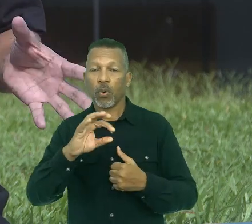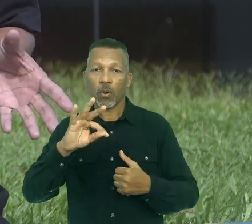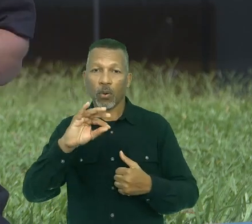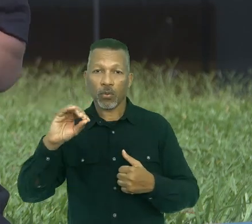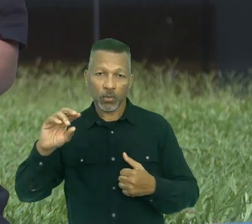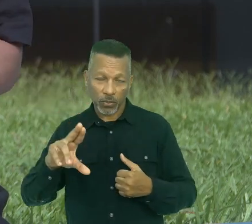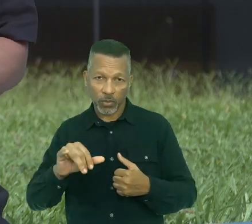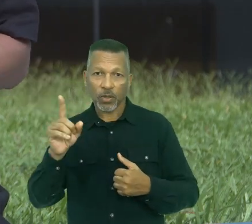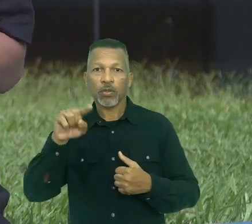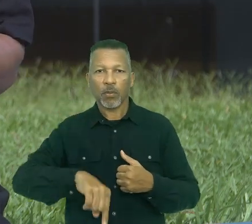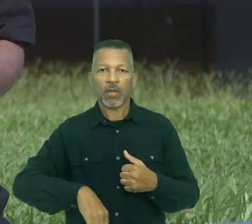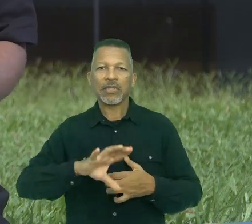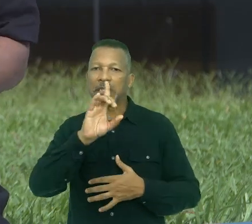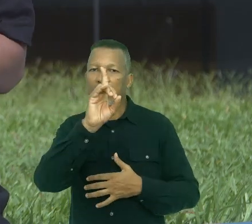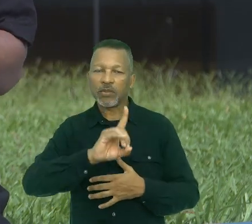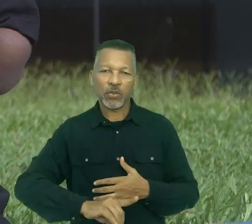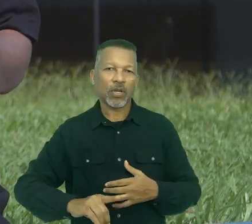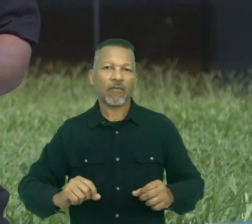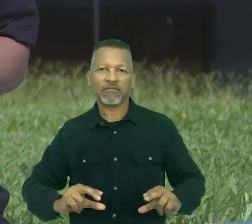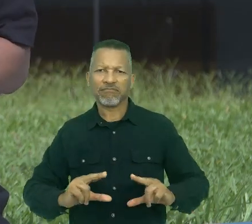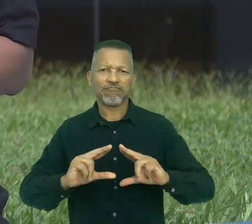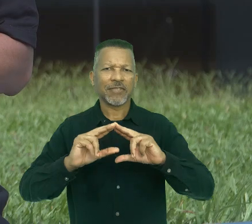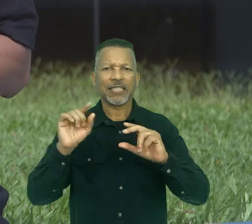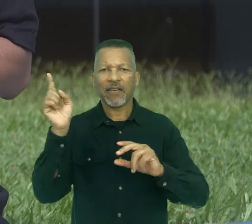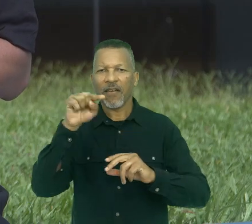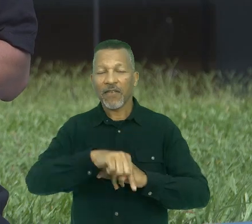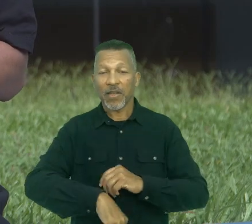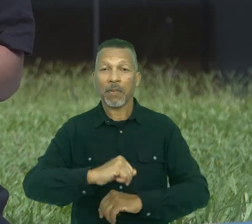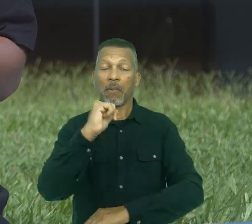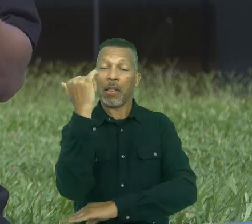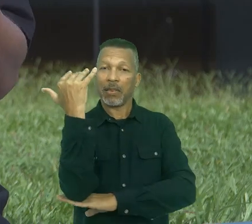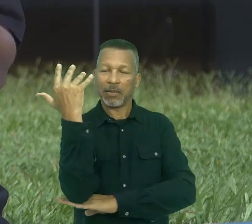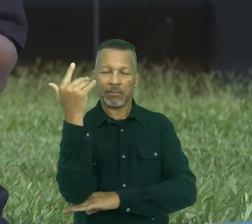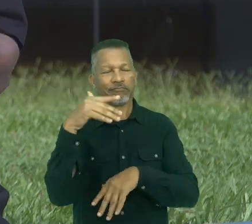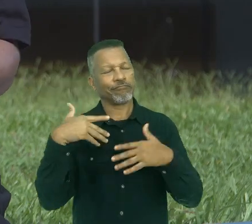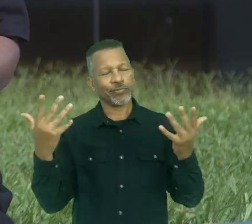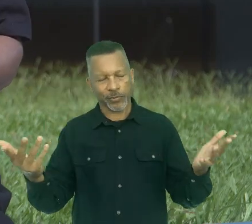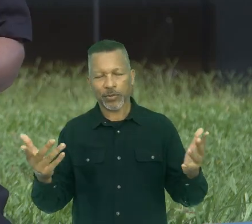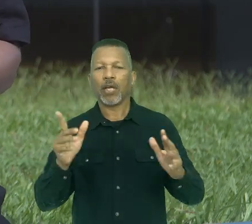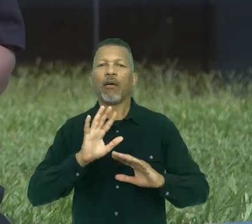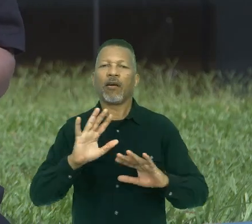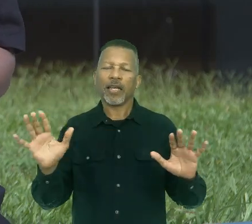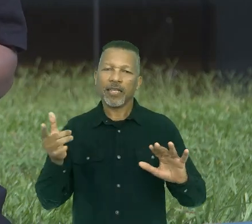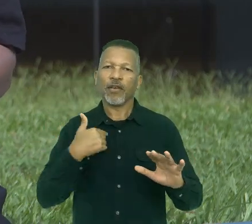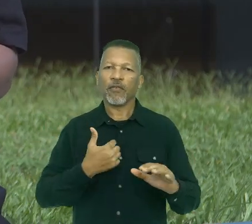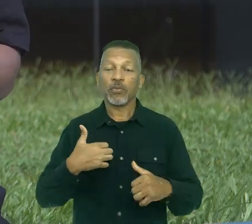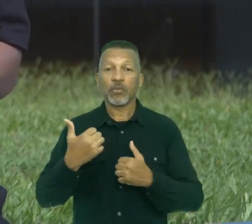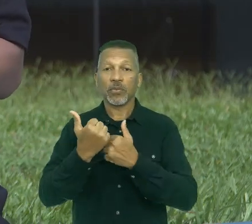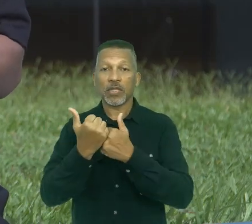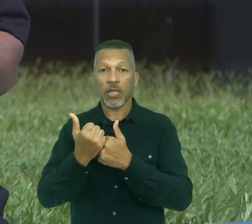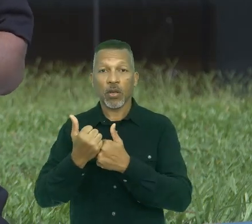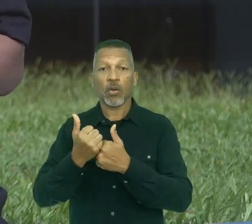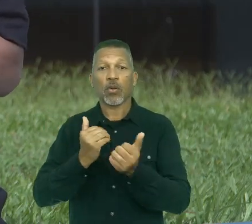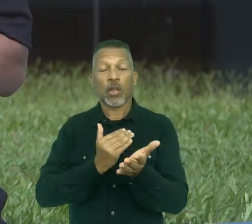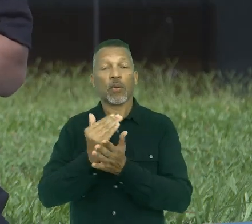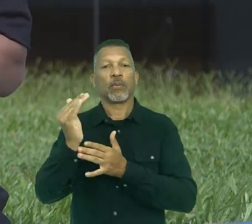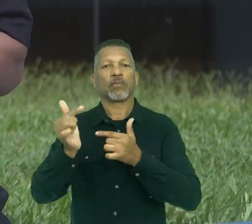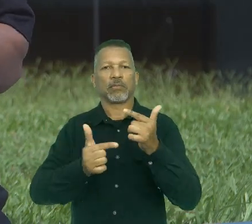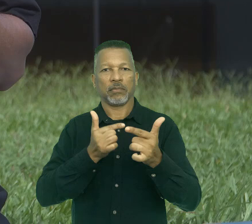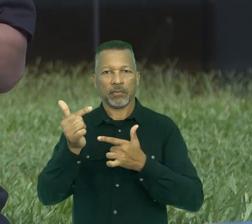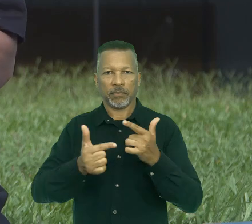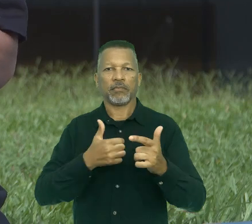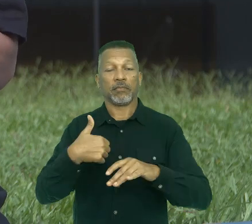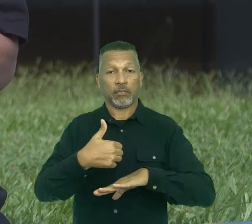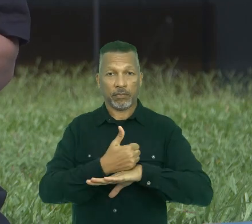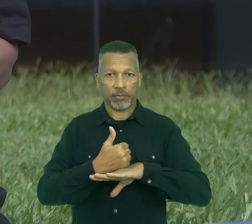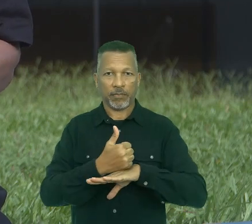diretora francesa que estava vindo para Ipatinga. Enfim, aí eu vou para substituir o Otton e começo a trabalhar profissionalmente, porque aí